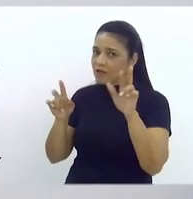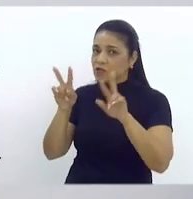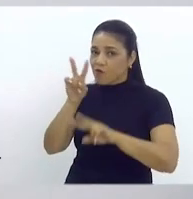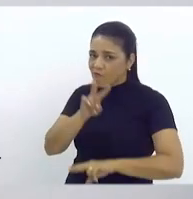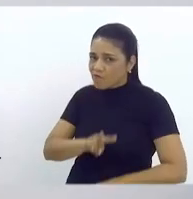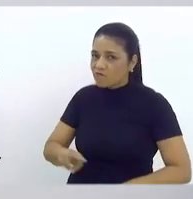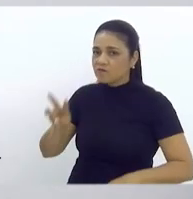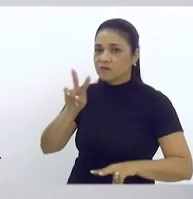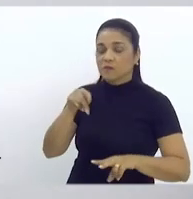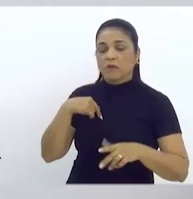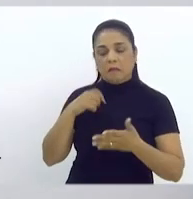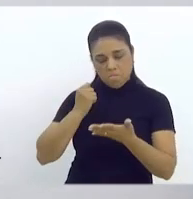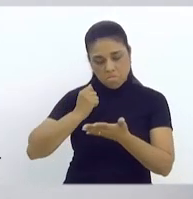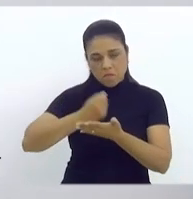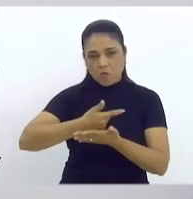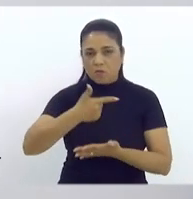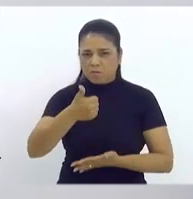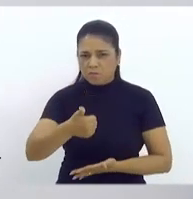outorga em